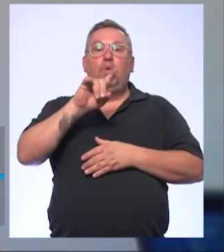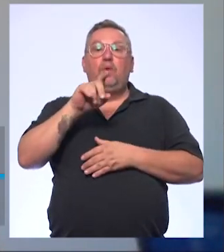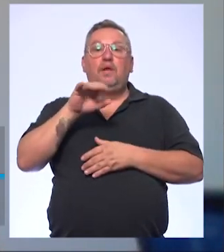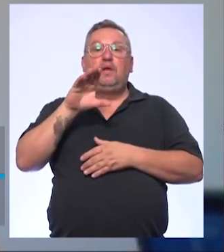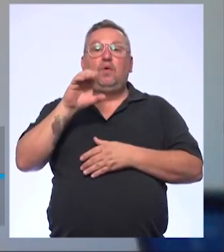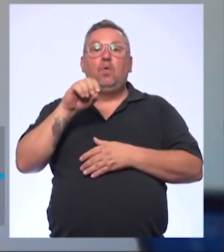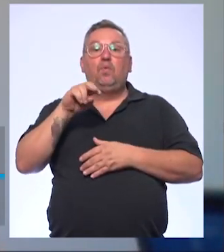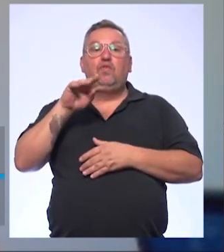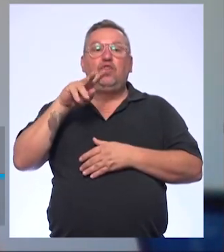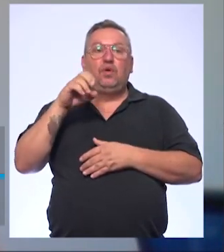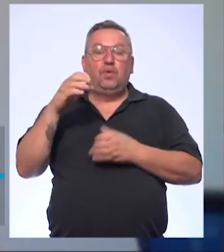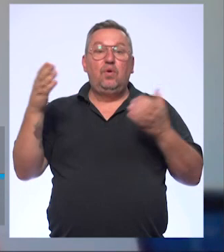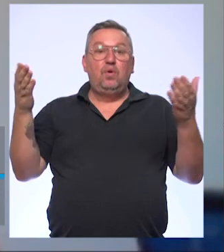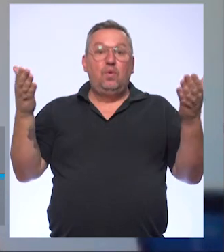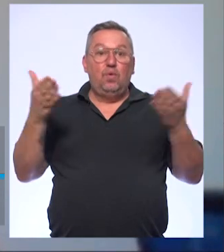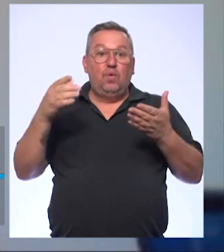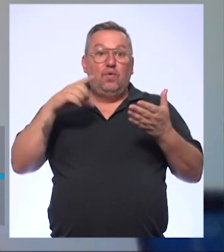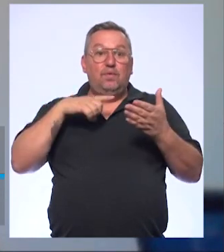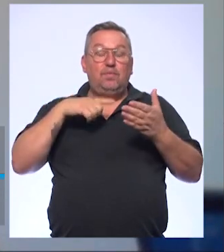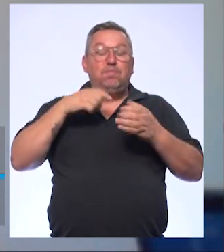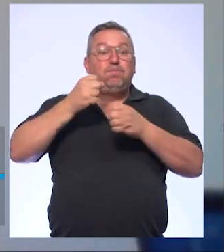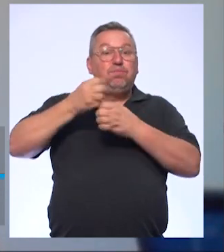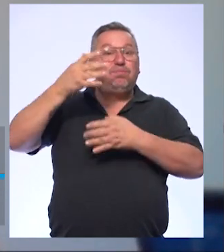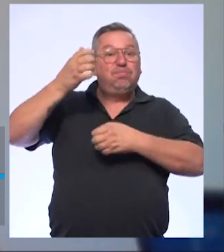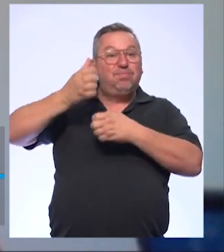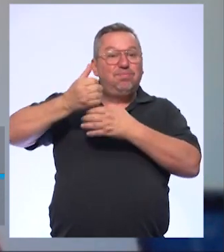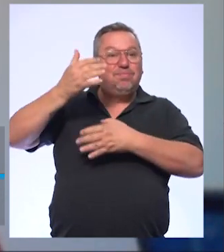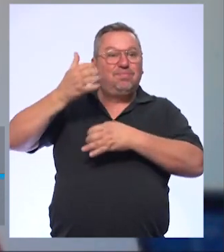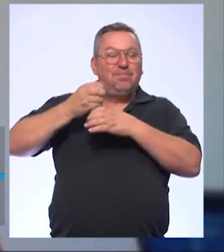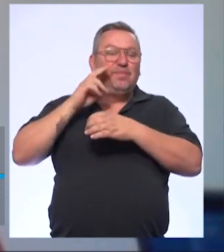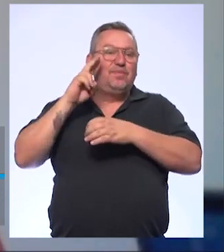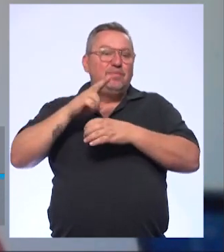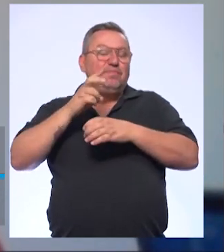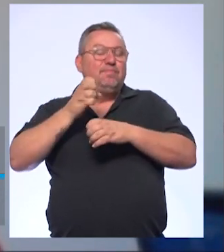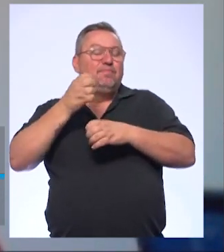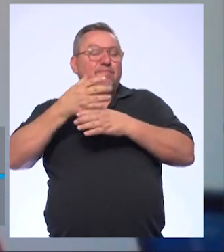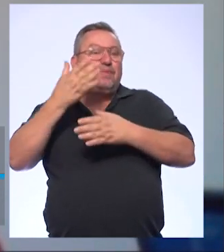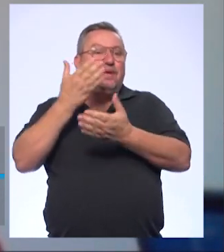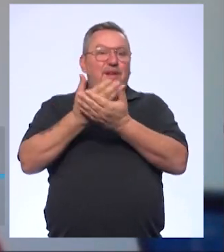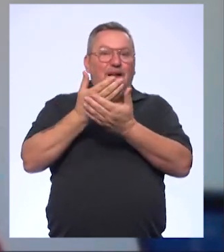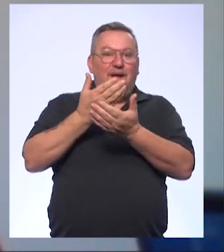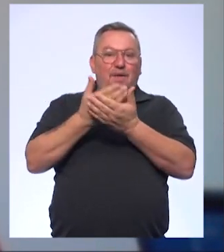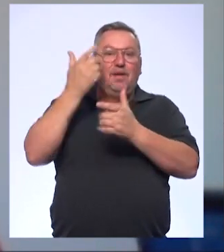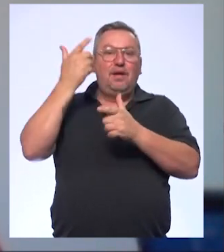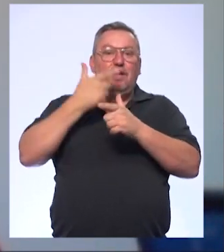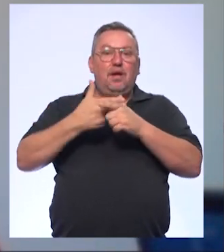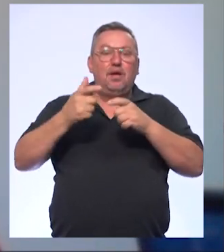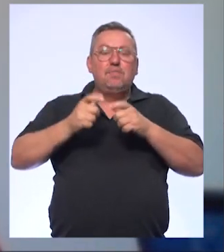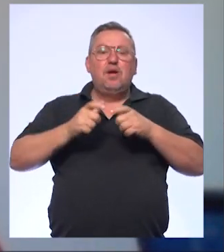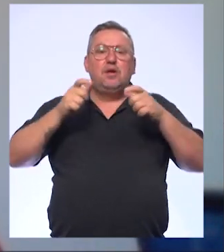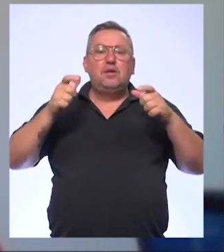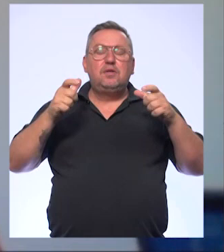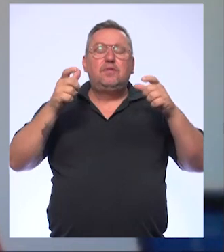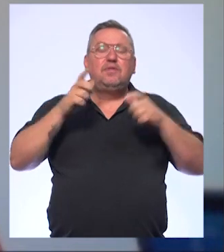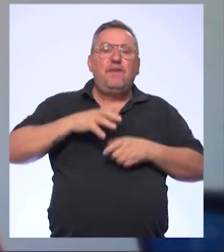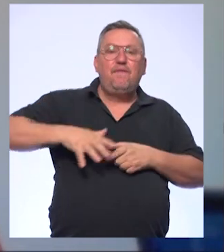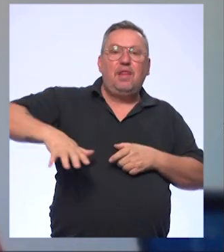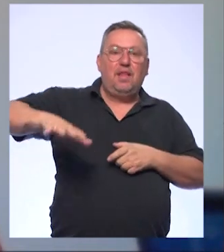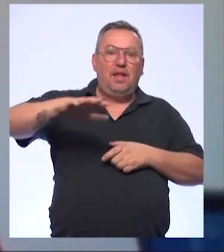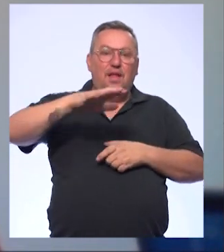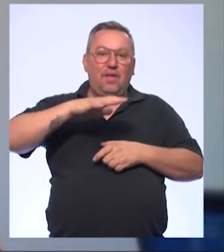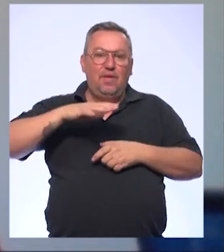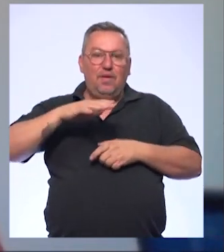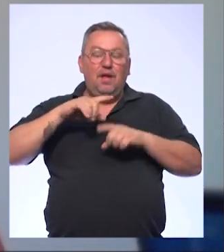Coutinho e estarei hoje aqui no chat mediando as interações da aula sobre as grandes civilizações. É uma aula